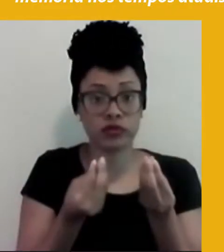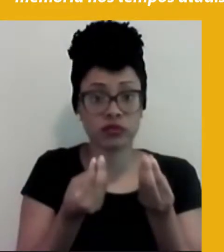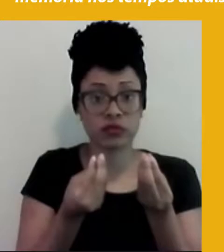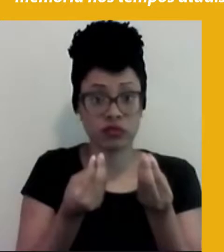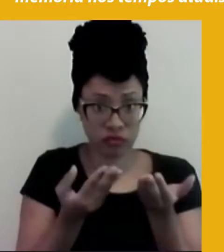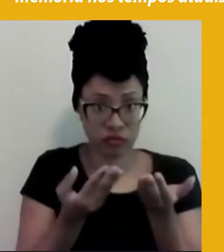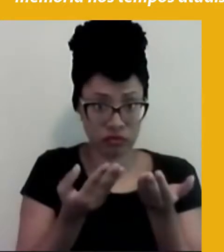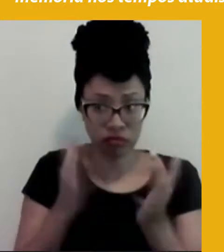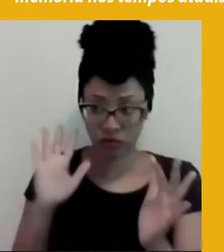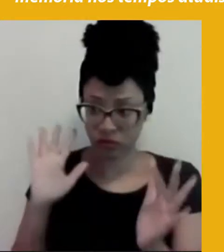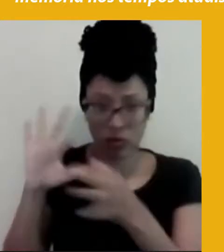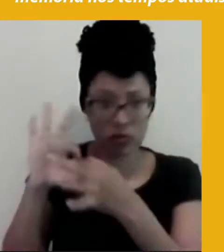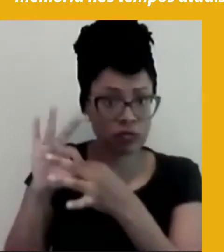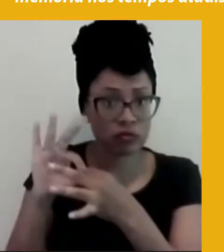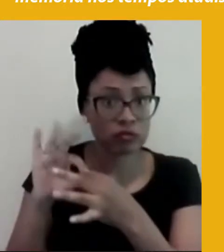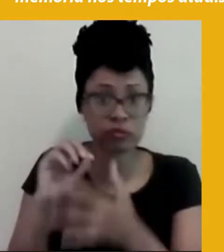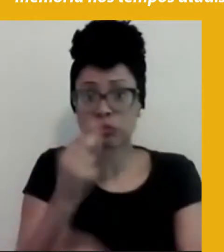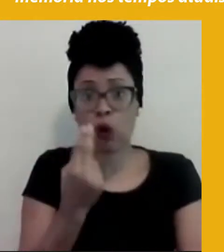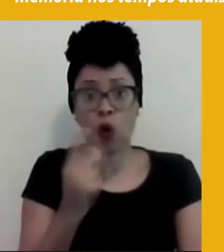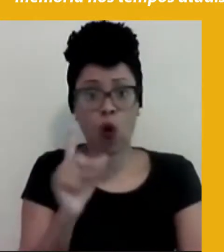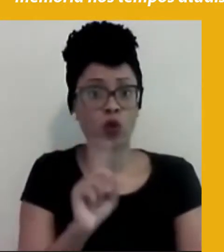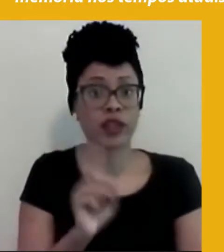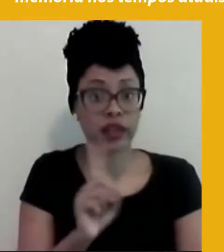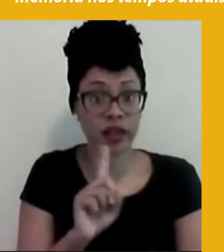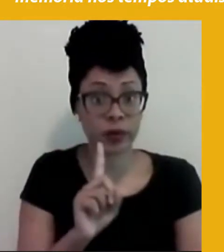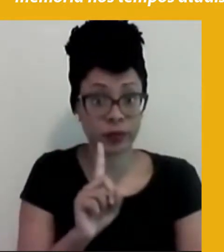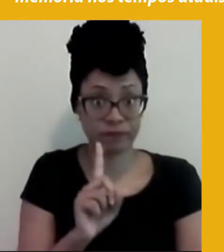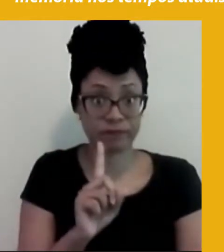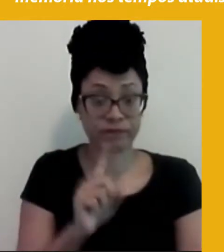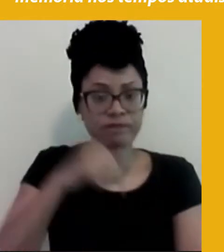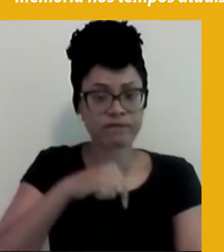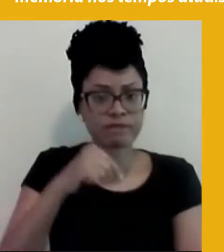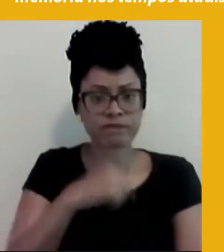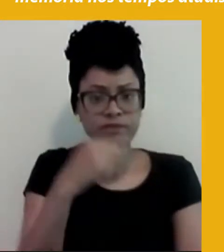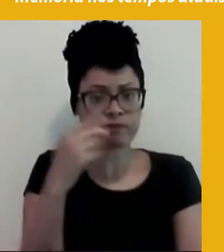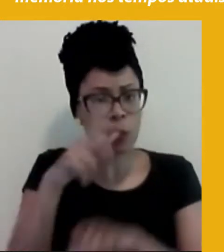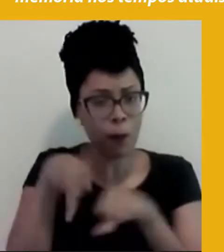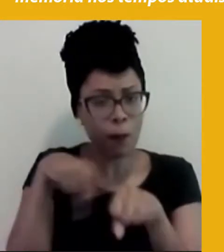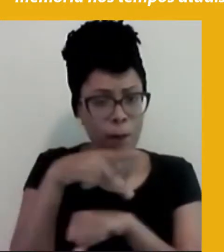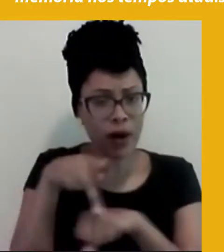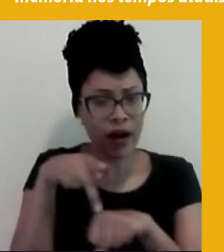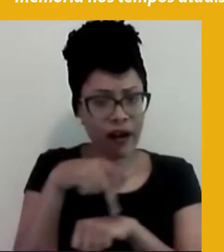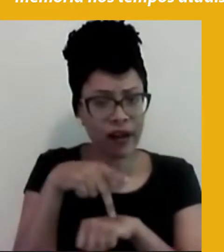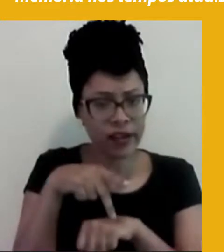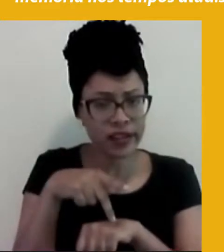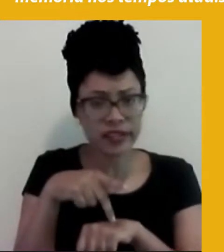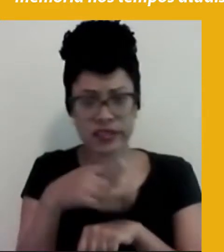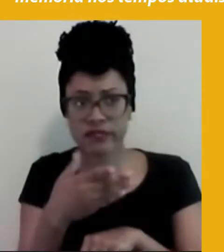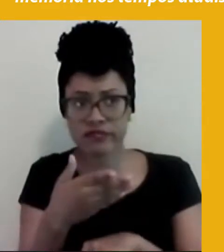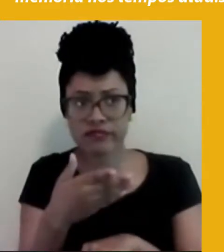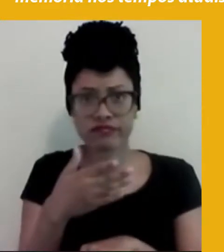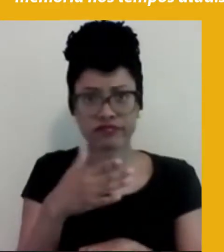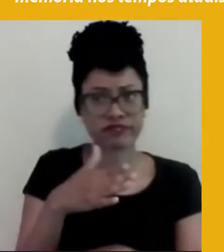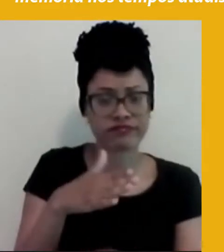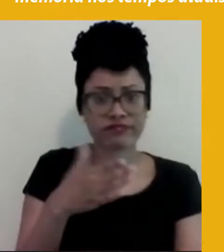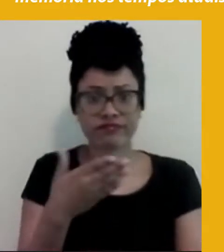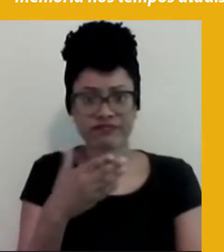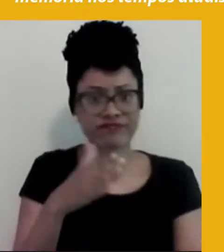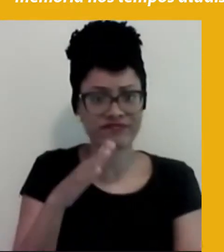na construção desse país, que ainda não é um país de direito, é um semi-país, um arremedo de